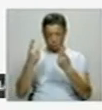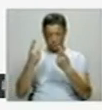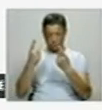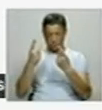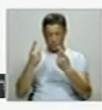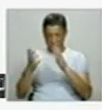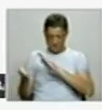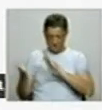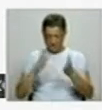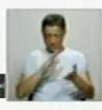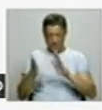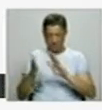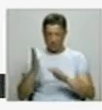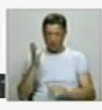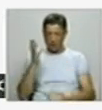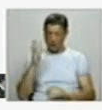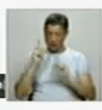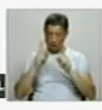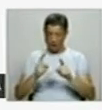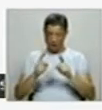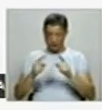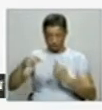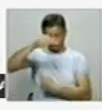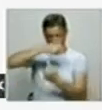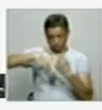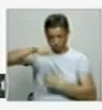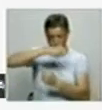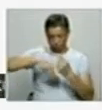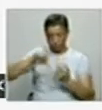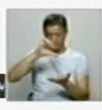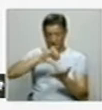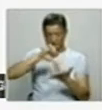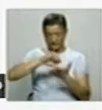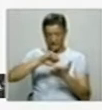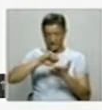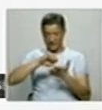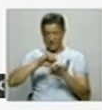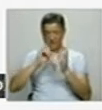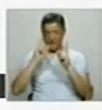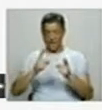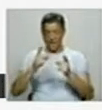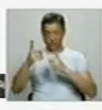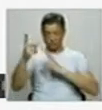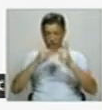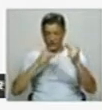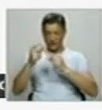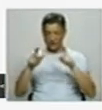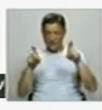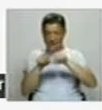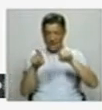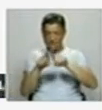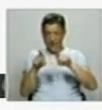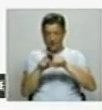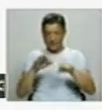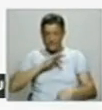mais ou menos da mesma idade, que giram à volta do centro da galáxia. E o que é que são essas cordas de estrelas? São irmãs. São